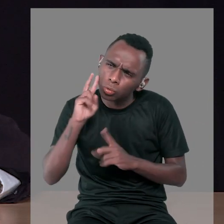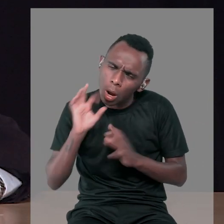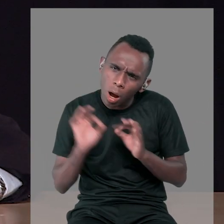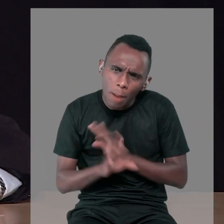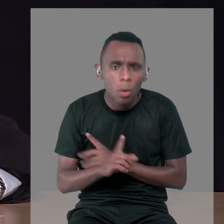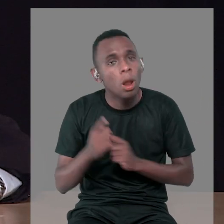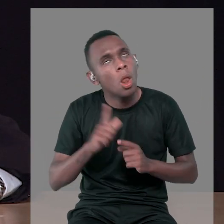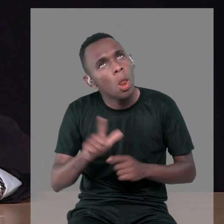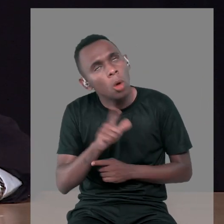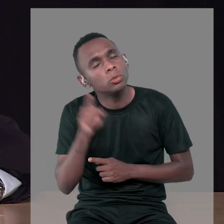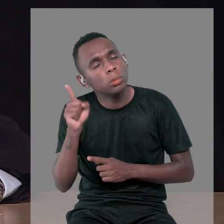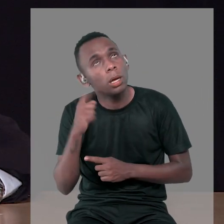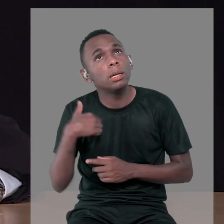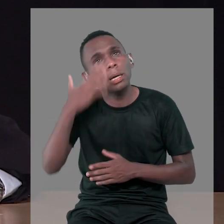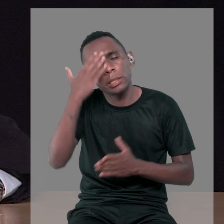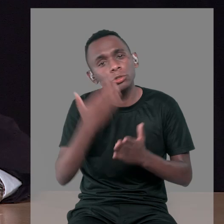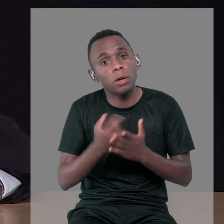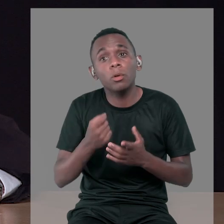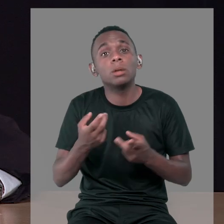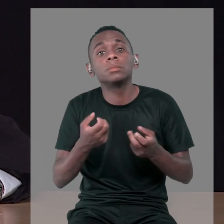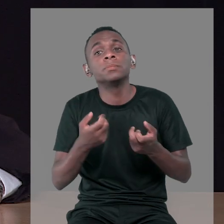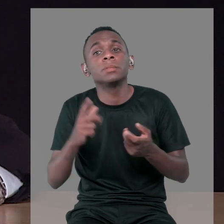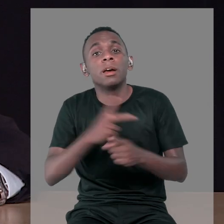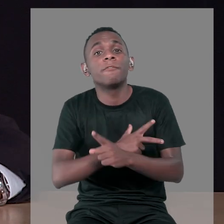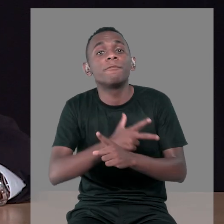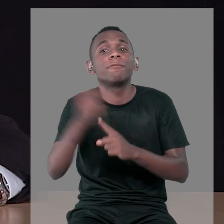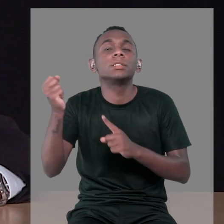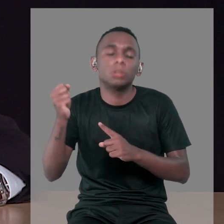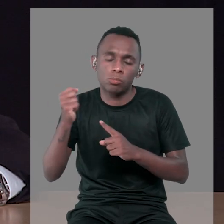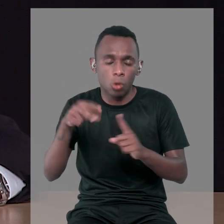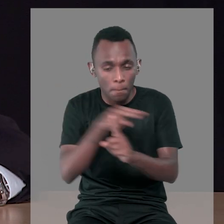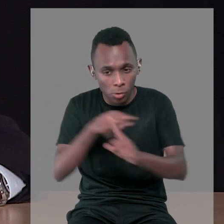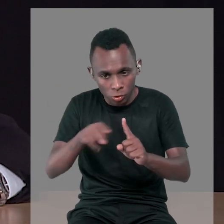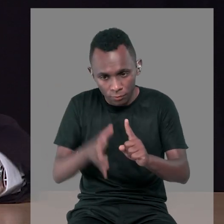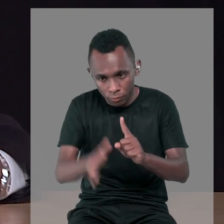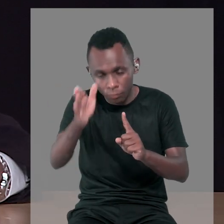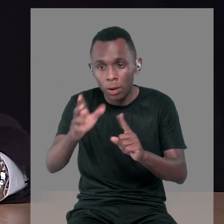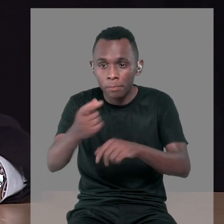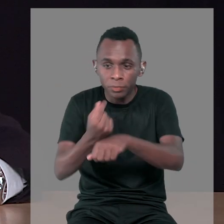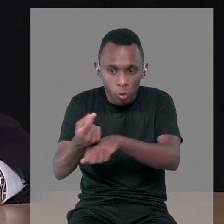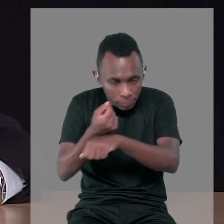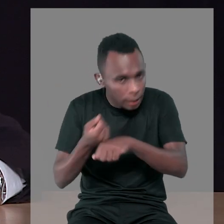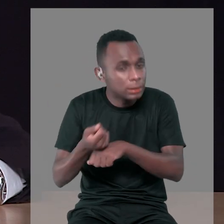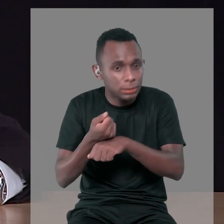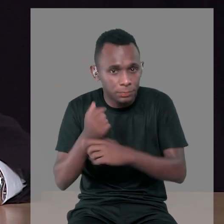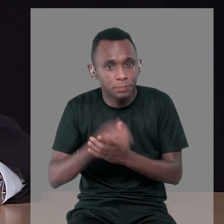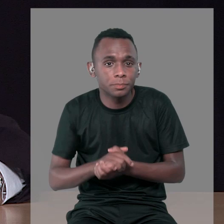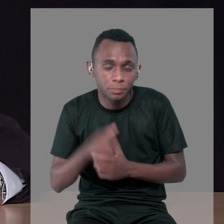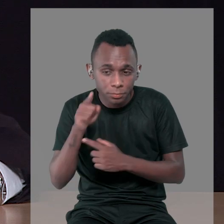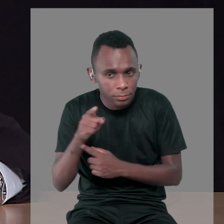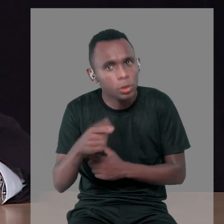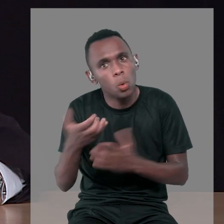o que nós vamos ver, que é a vitória de uma certa concepção de mundo, no mundo capitalista, né, na sua forma que hoje nós denominamos de